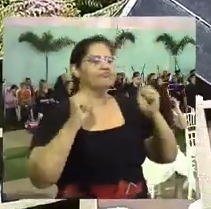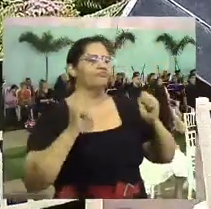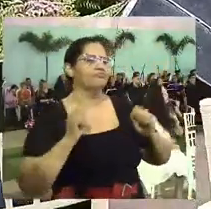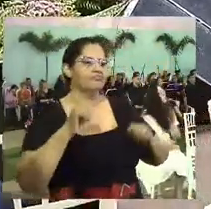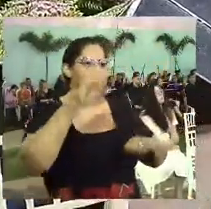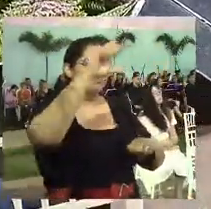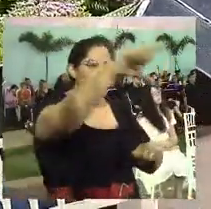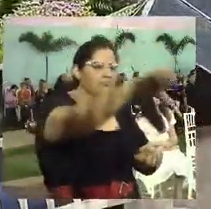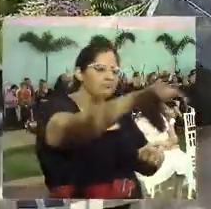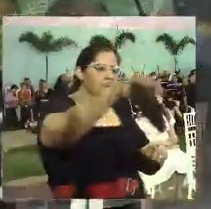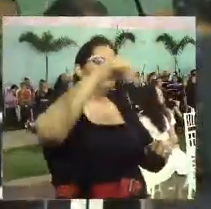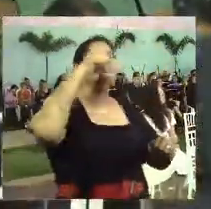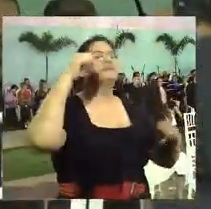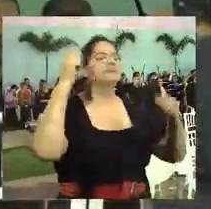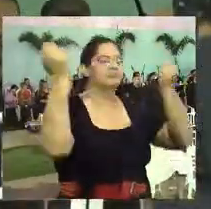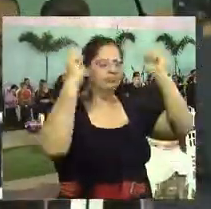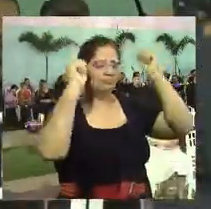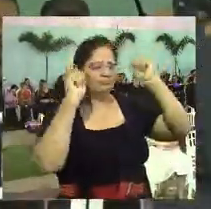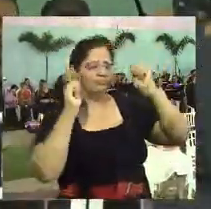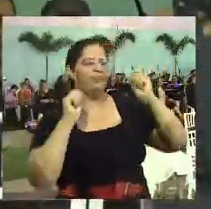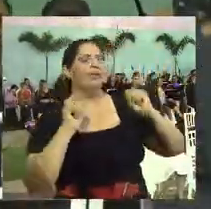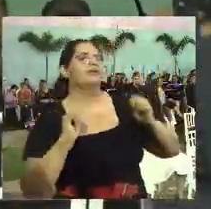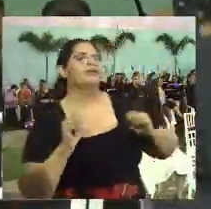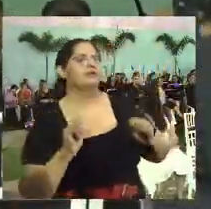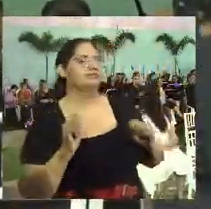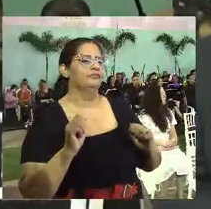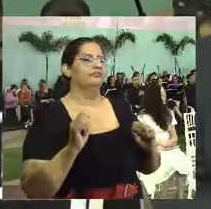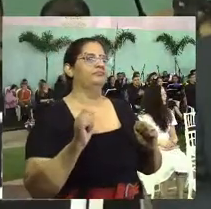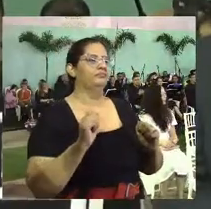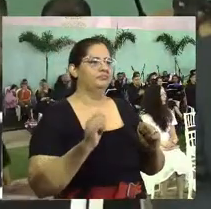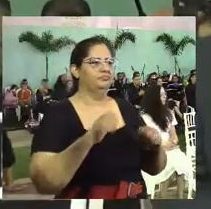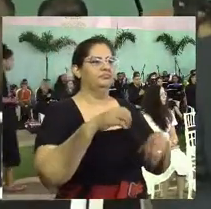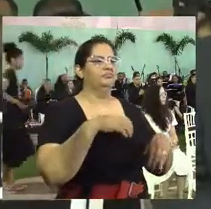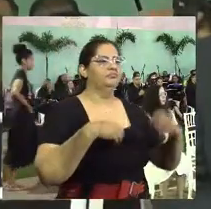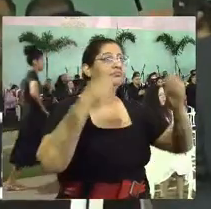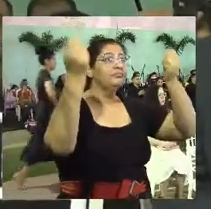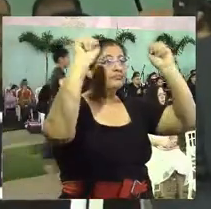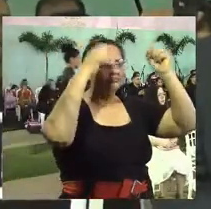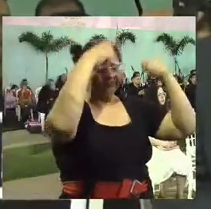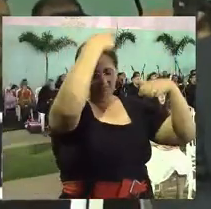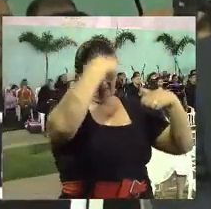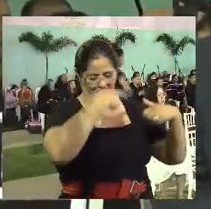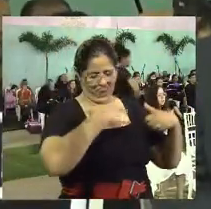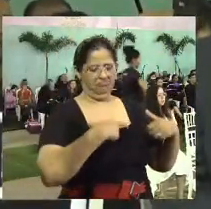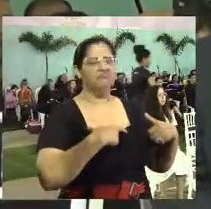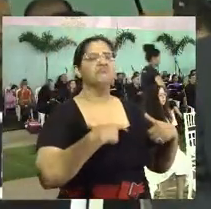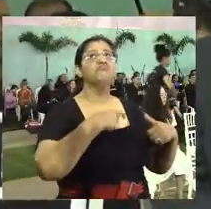fui chamado para adorar então adorarei sou Adorador